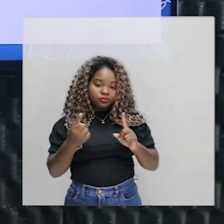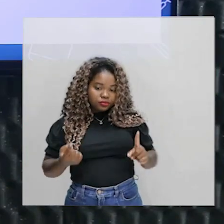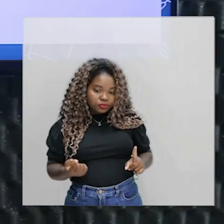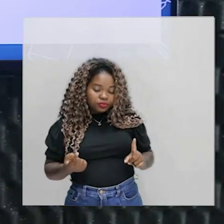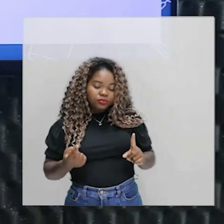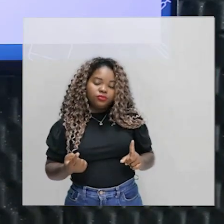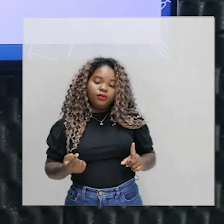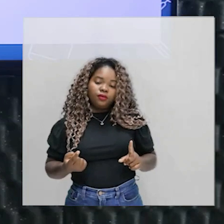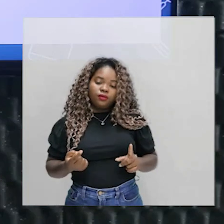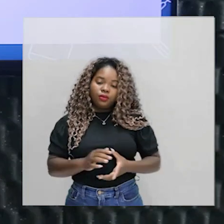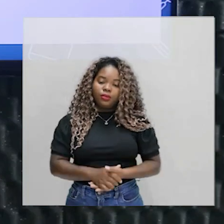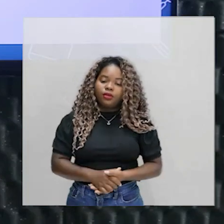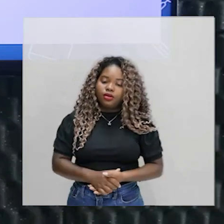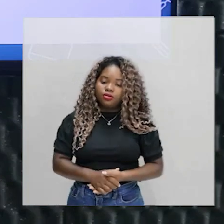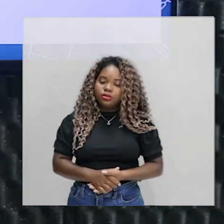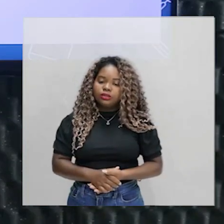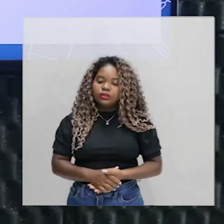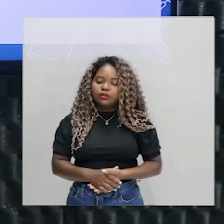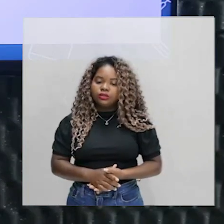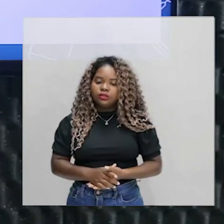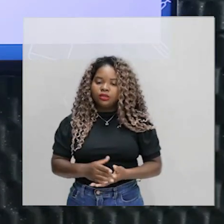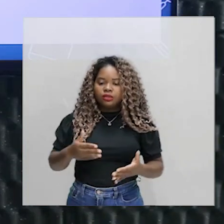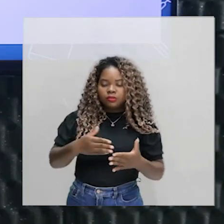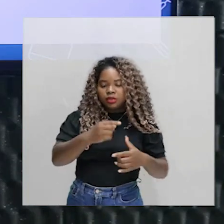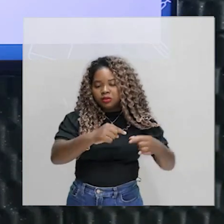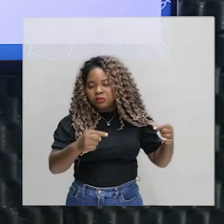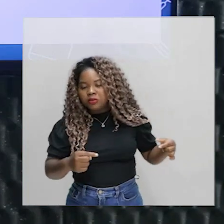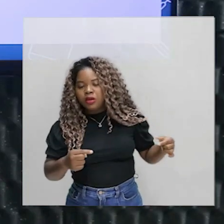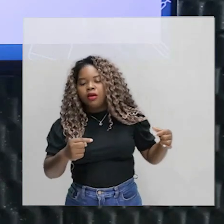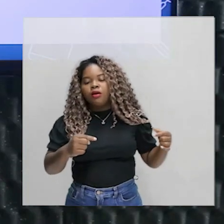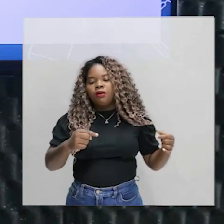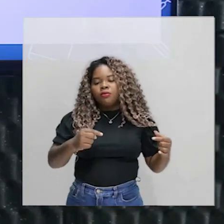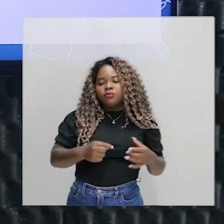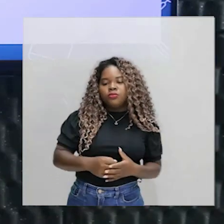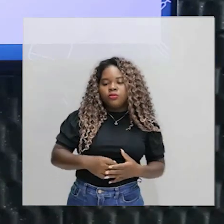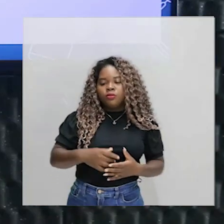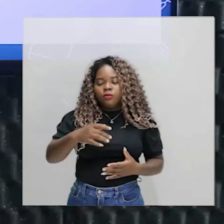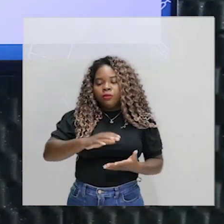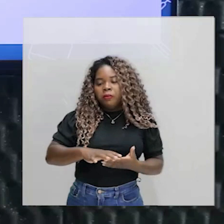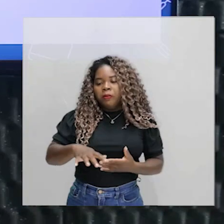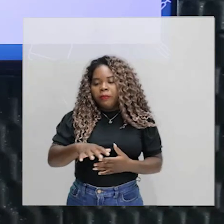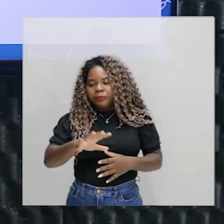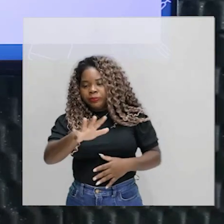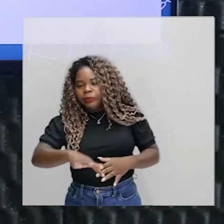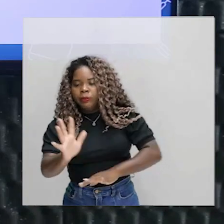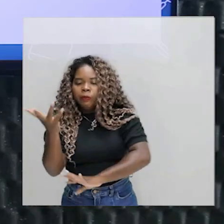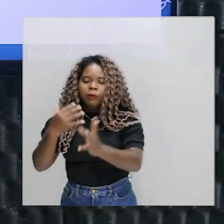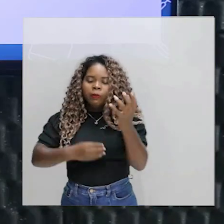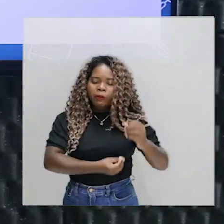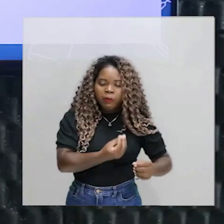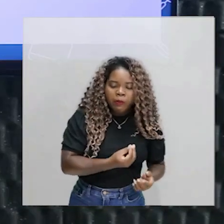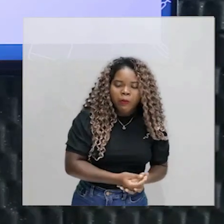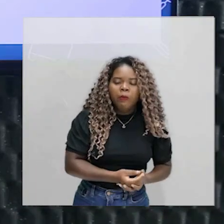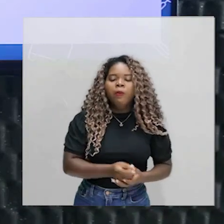a respeito da limitação de recursos né para os seres vivos que entrou se essa fundamentação